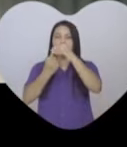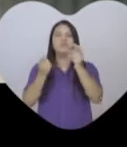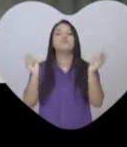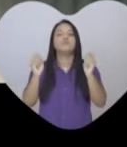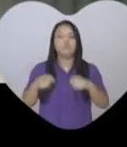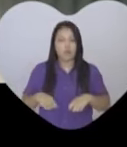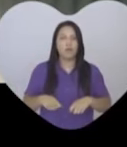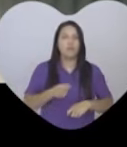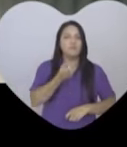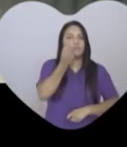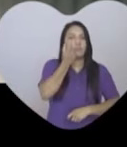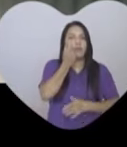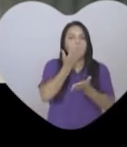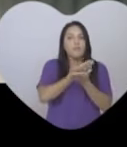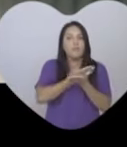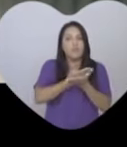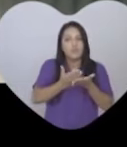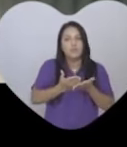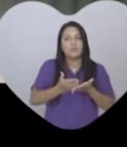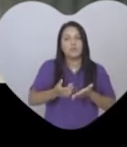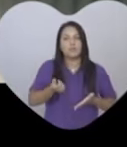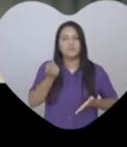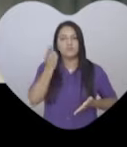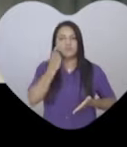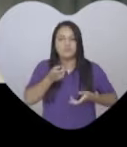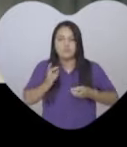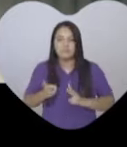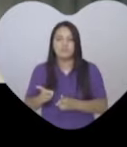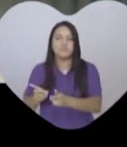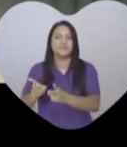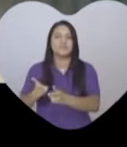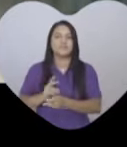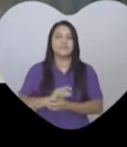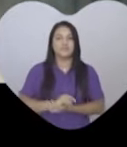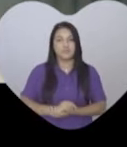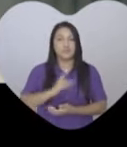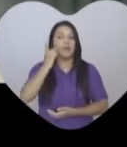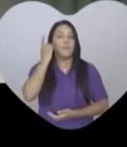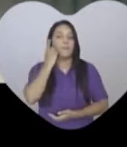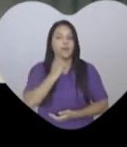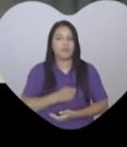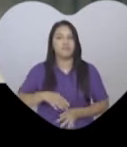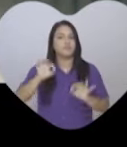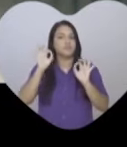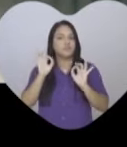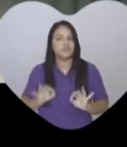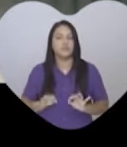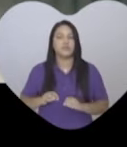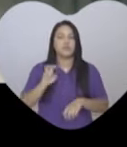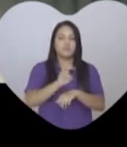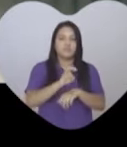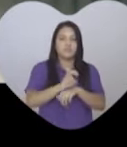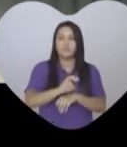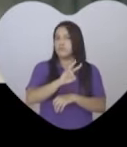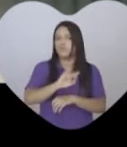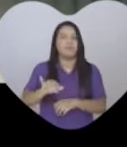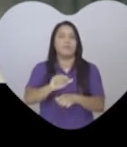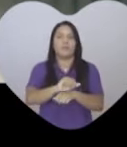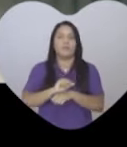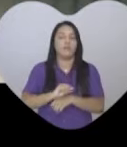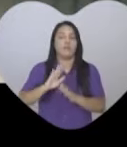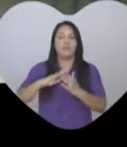Paulo é o único que pode garantir que esse trabalho iniciado por Renan Filho não vai parar. Paulo é a garantia